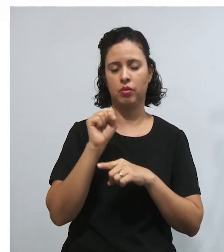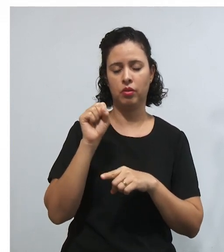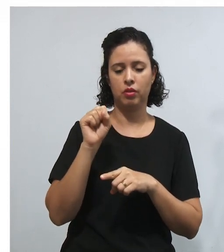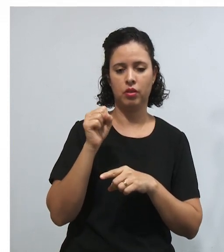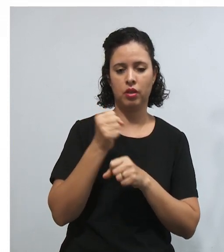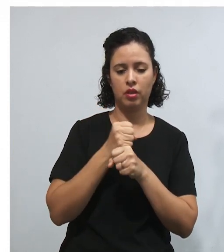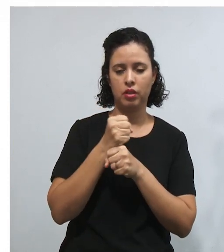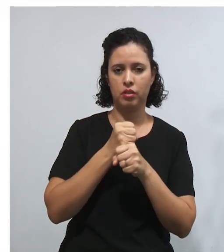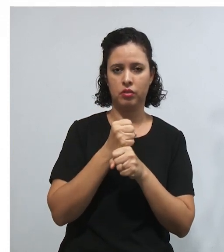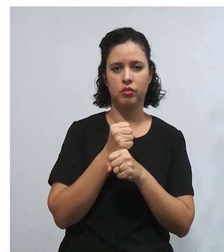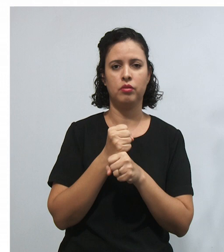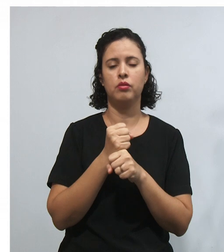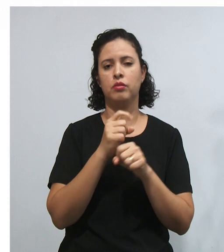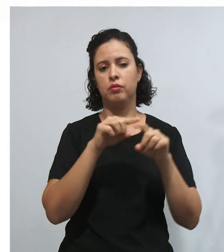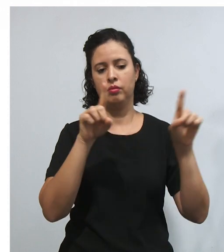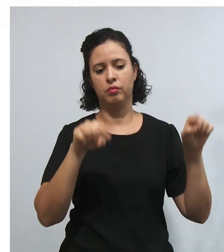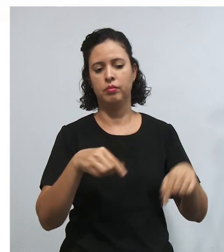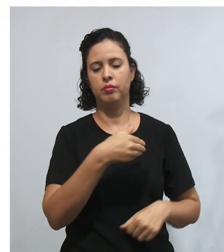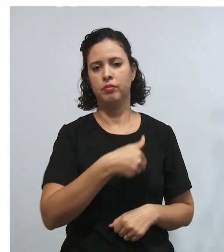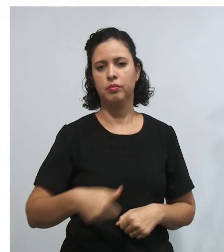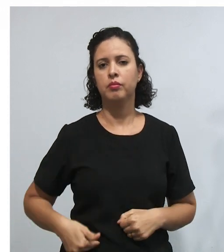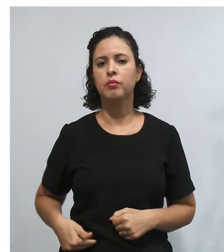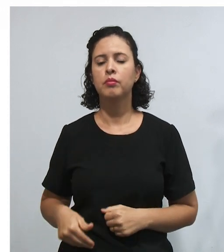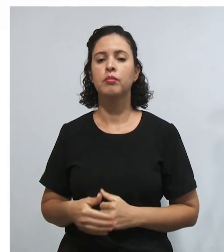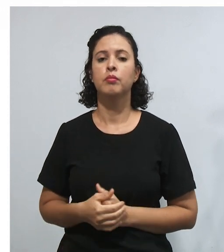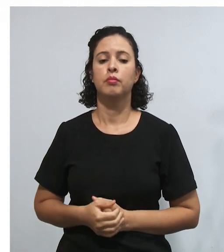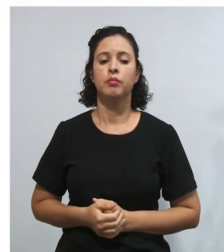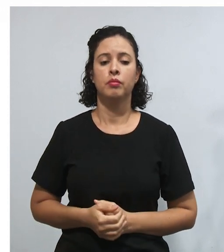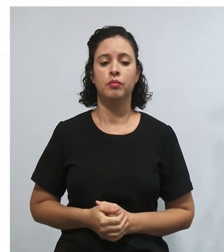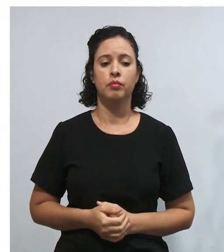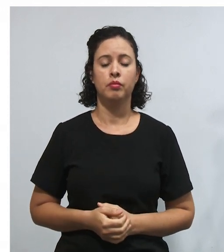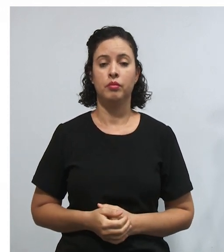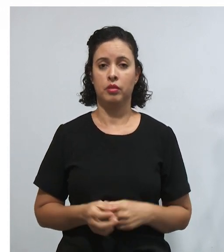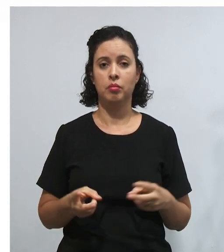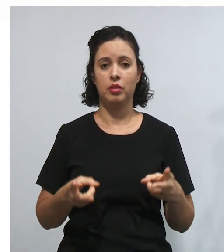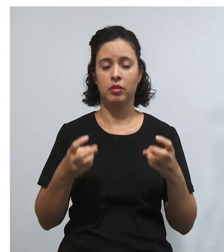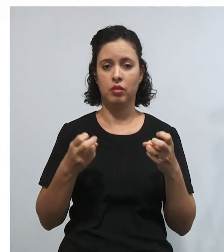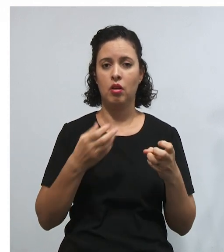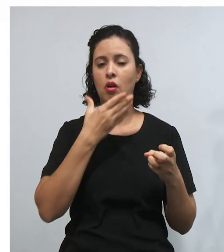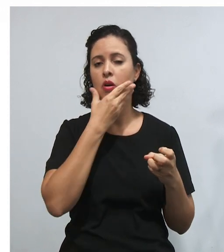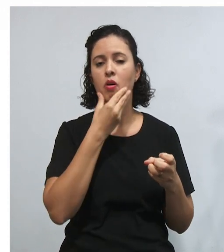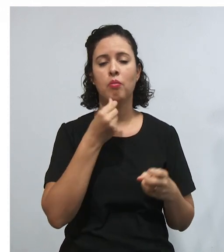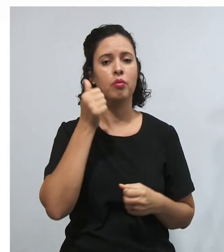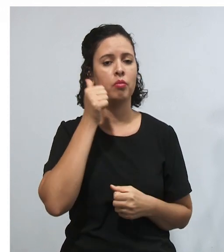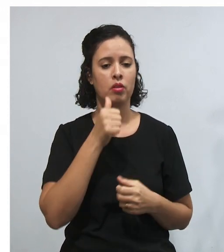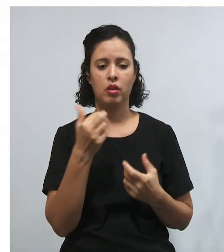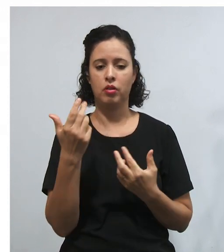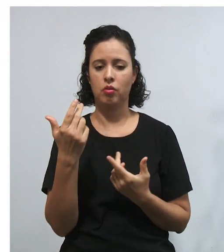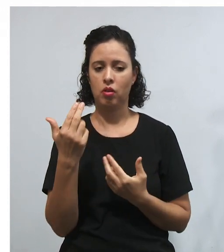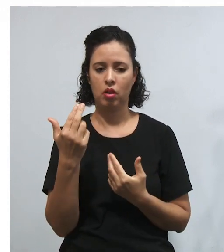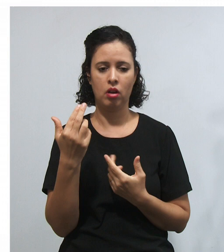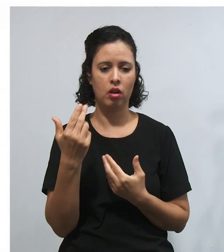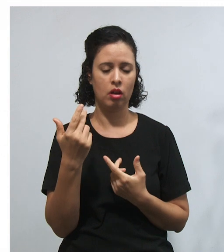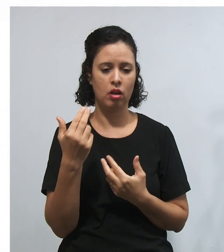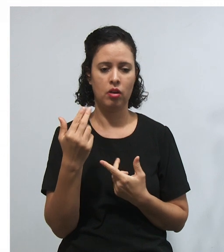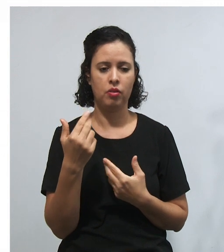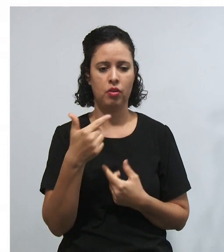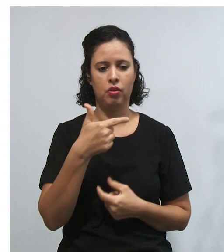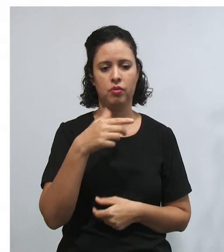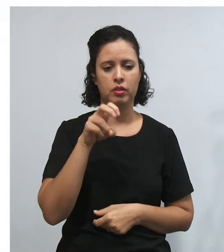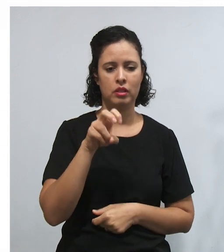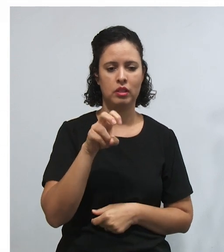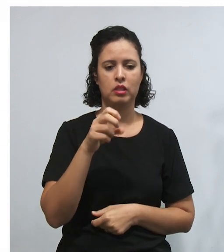anos dentro desse cargo. Perceberam aqui, ó, para homem e para mulher, o mesmo tempo de contribuição, mesmo tempo no